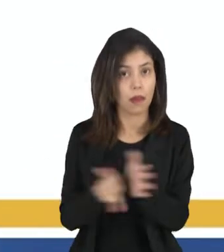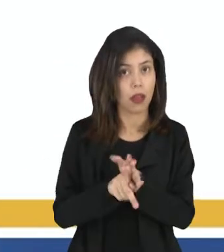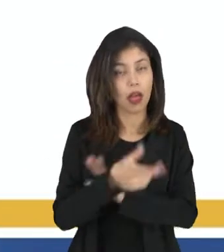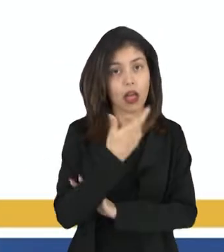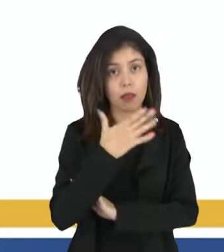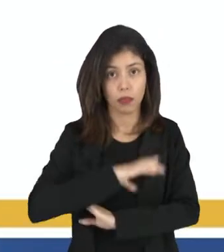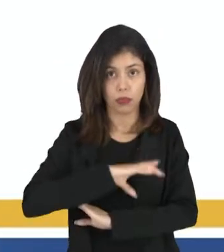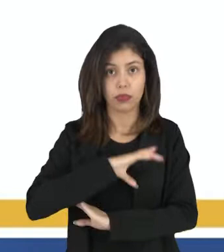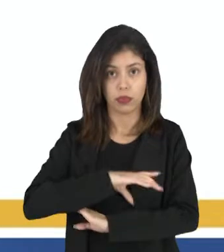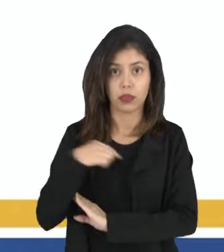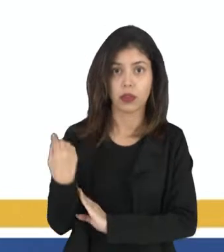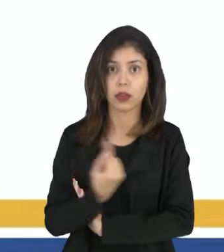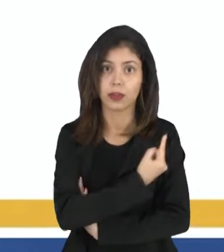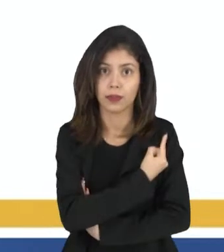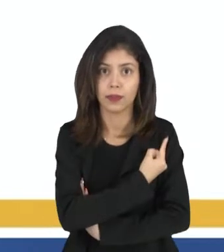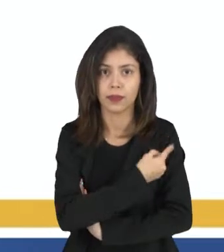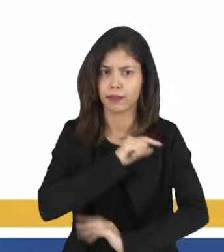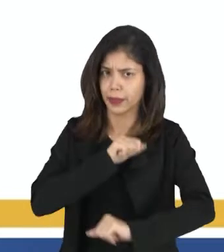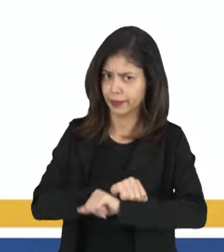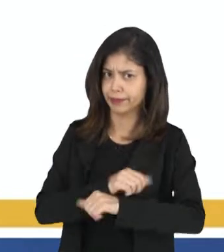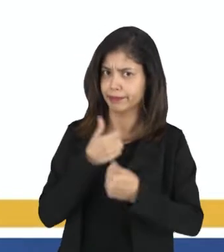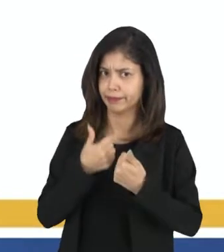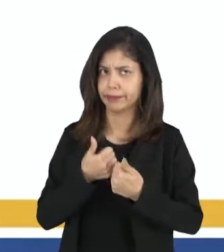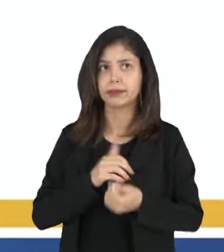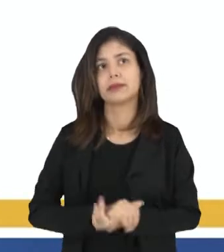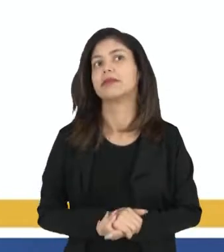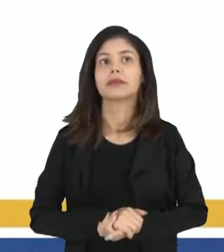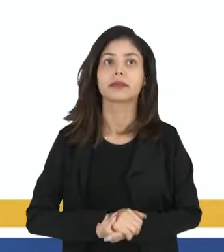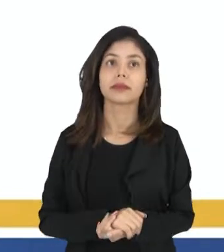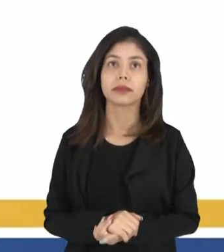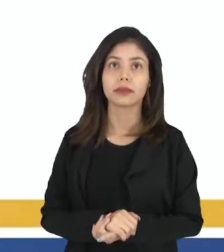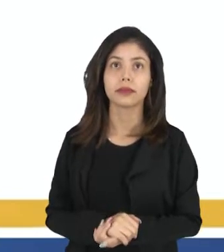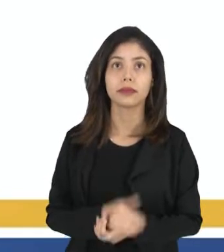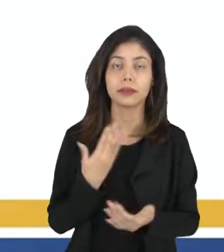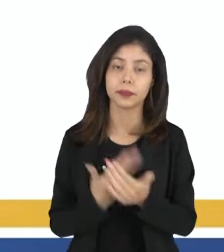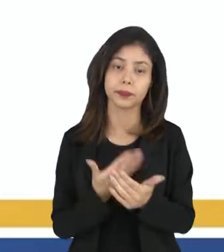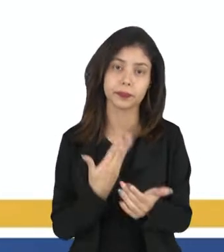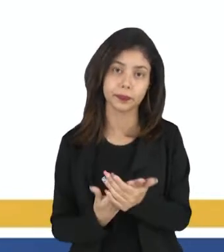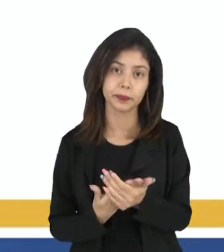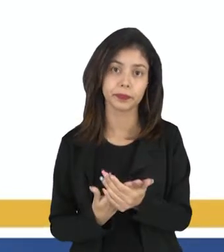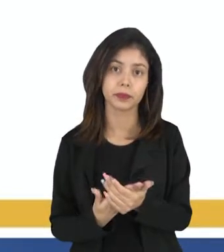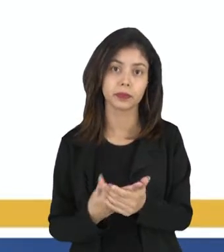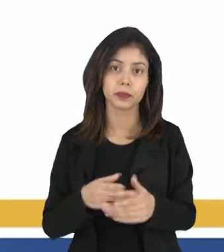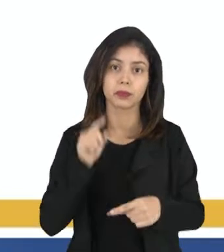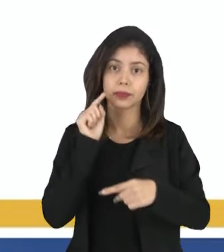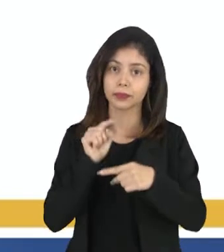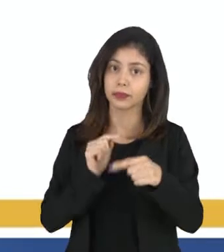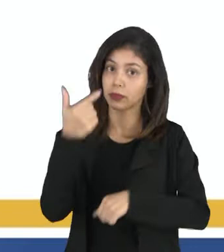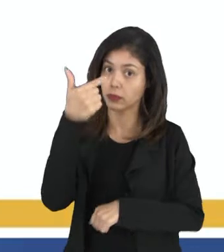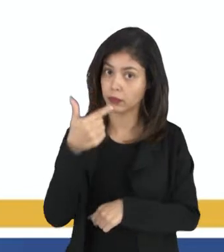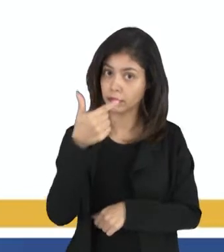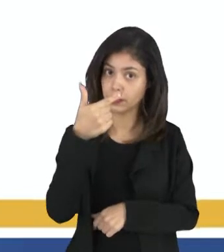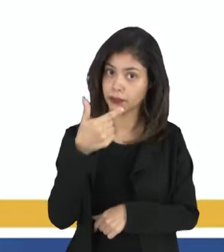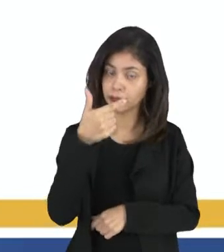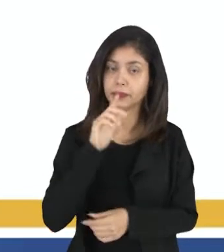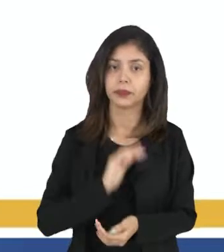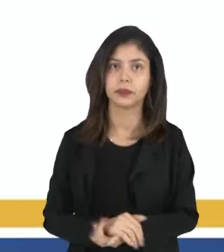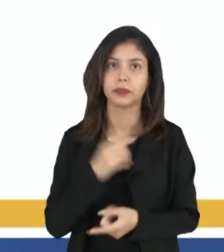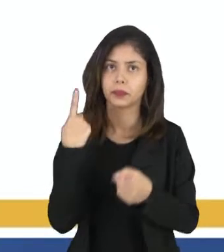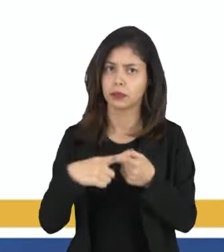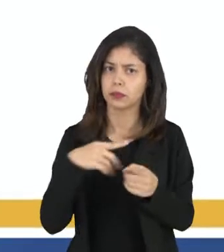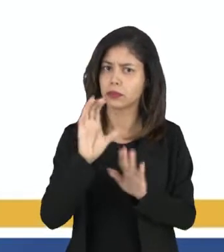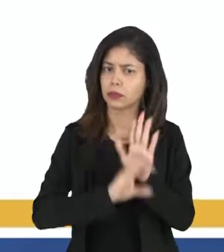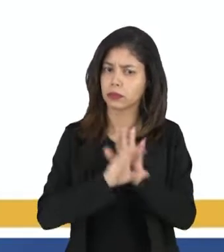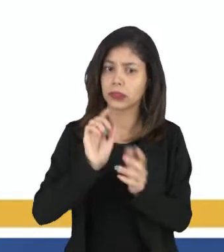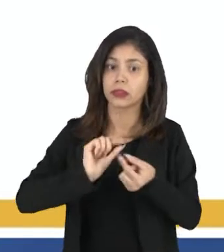na língua portuguesa para a gente equiparar. Essa aula, ela vai ser dividida em duas partes, porque é um